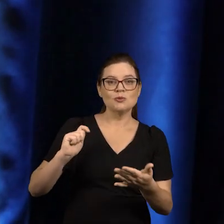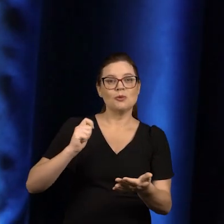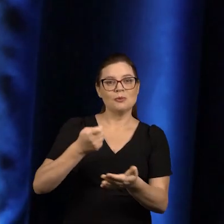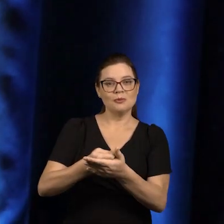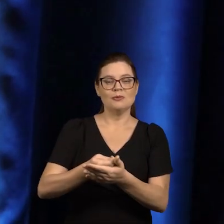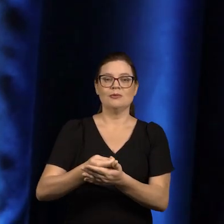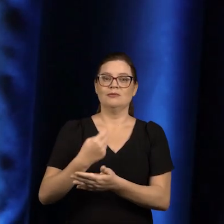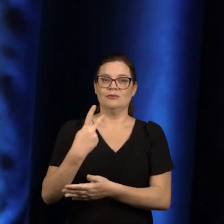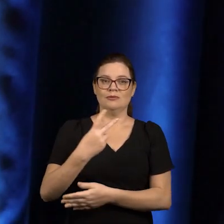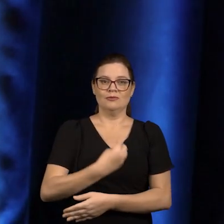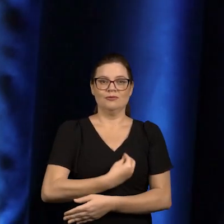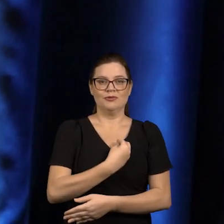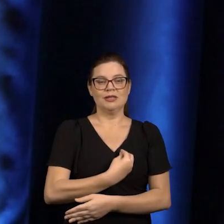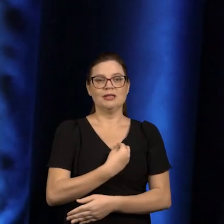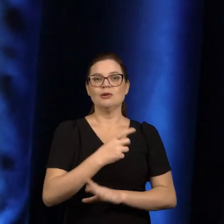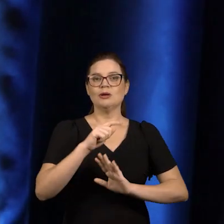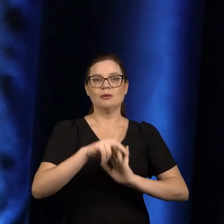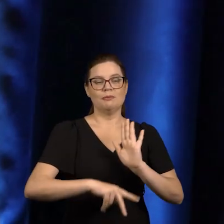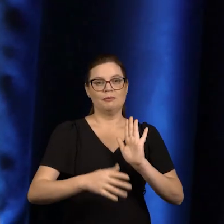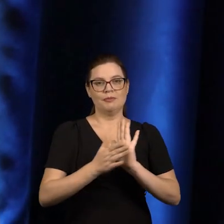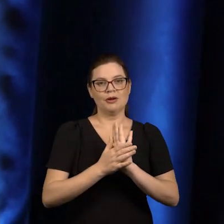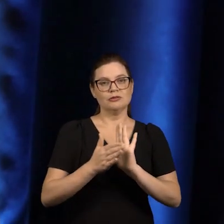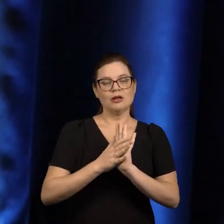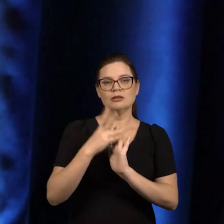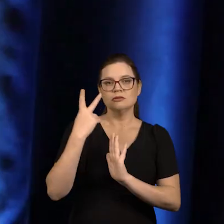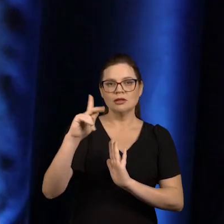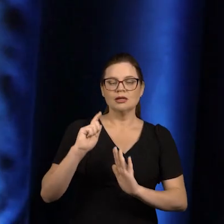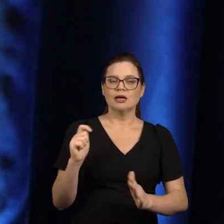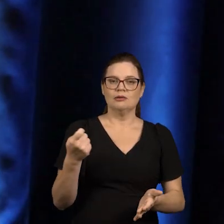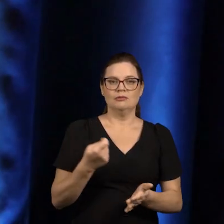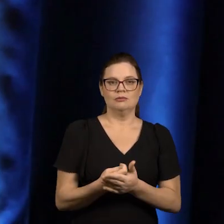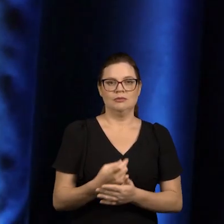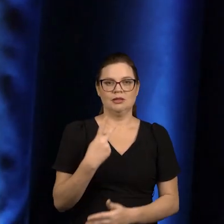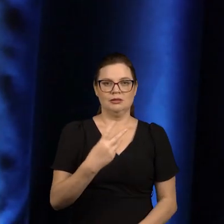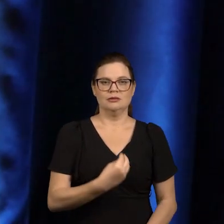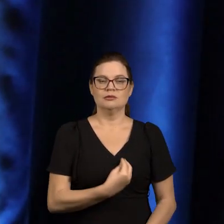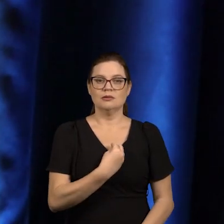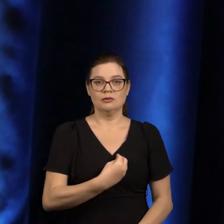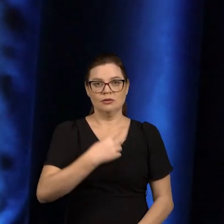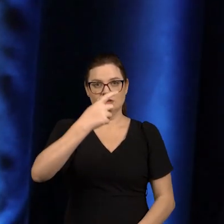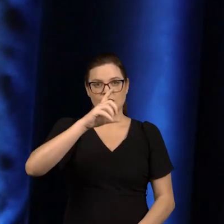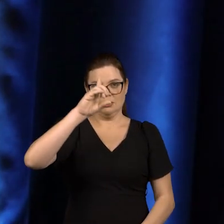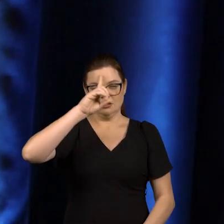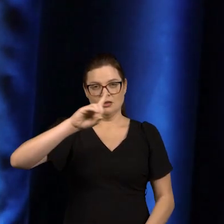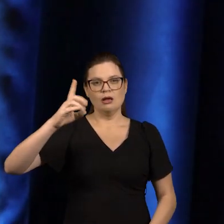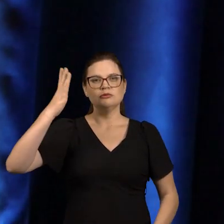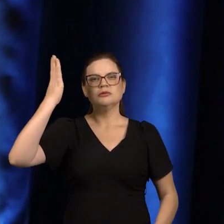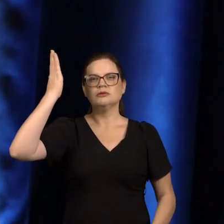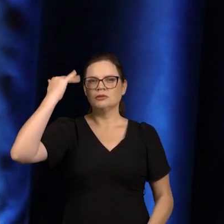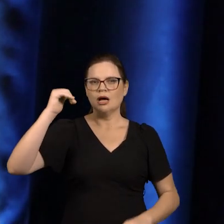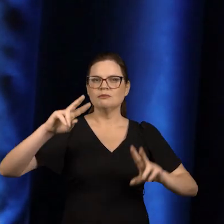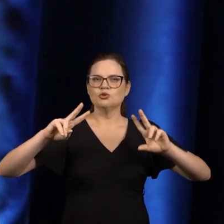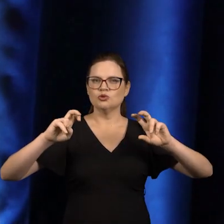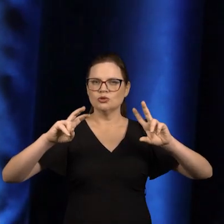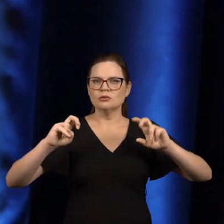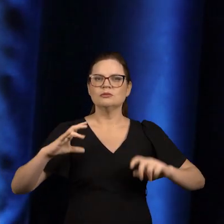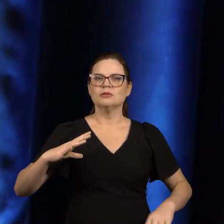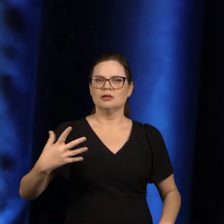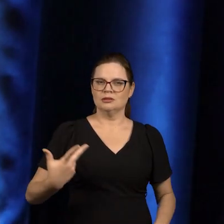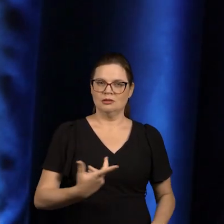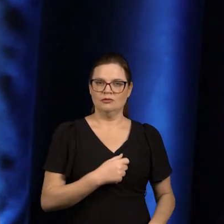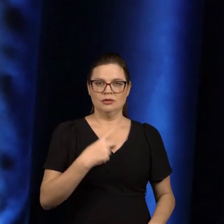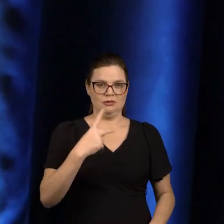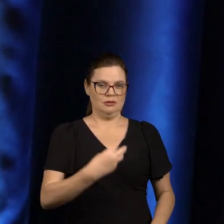vida o seu projeto, o seu plano. Deus tem um pensamento a seu respeito de salvação. Às